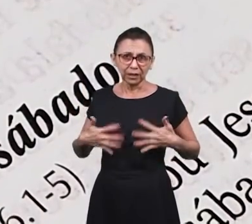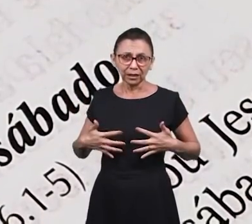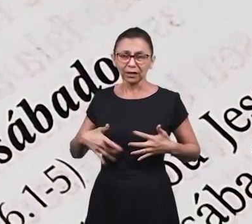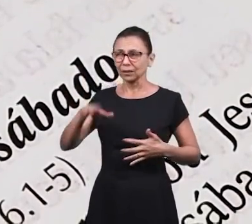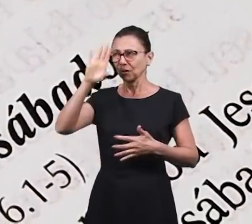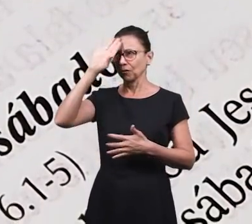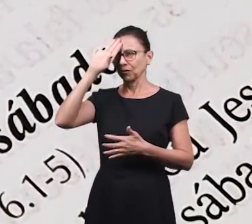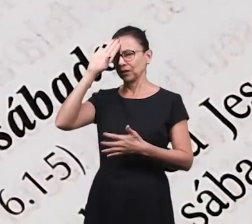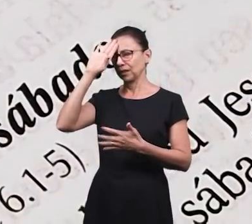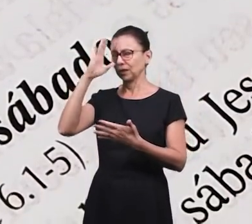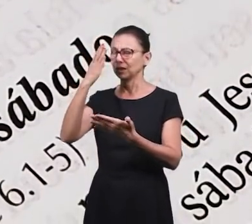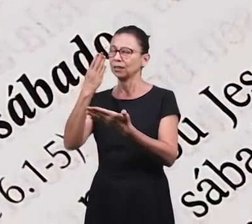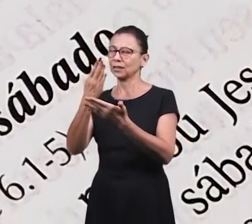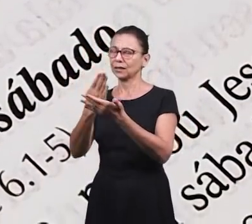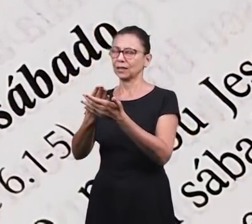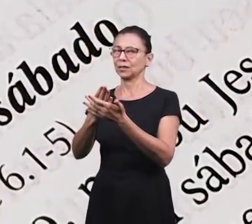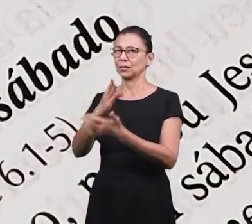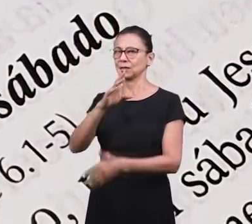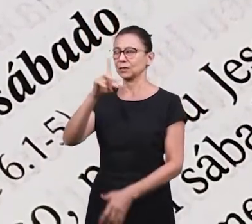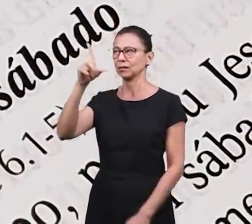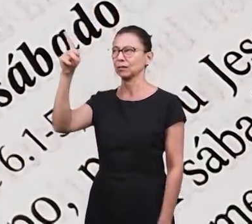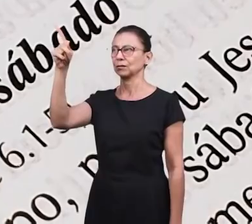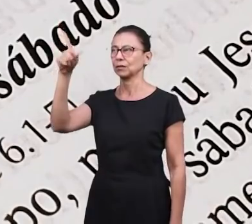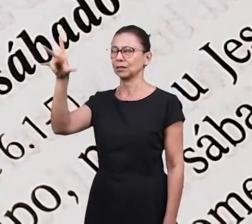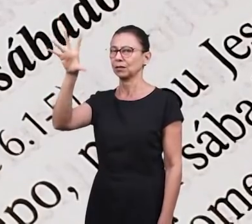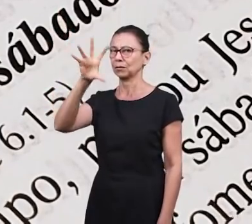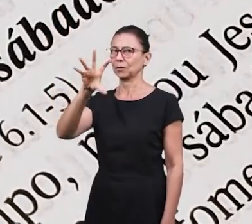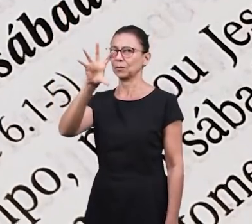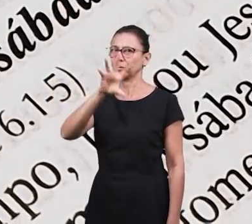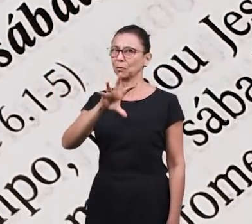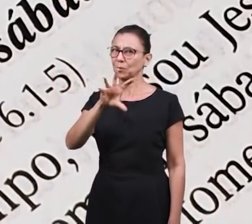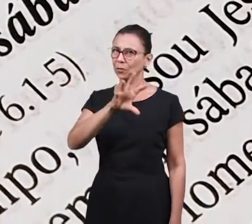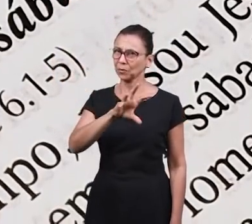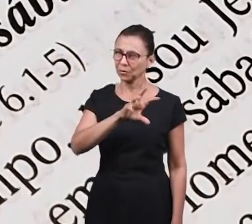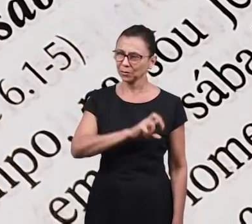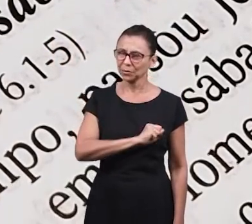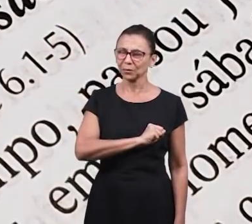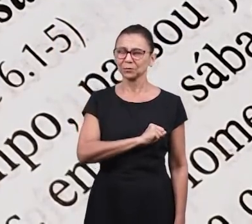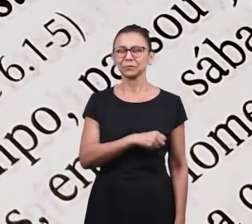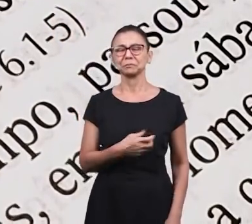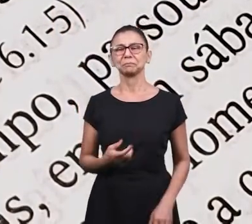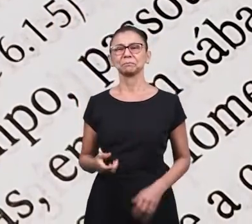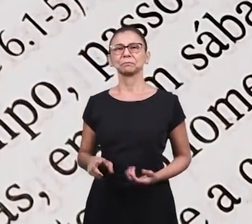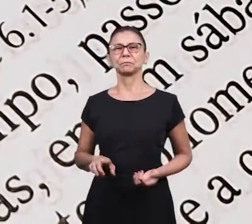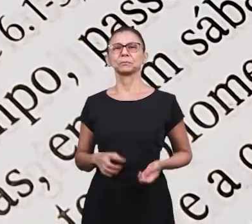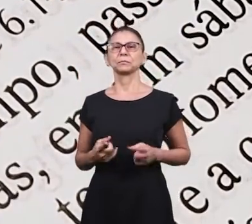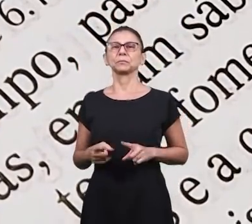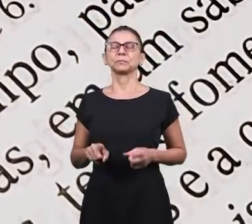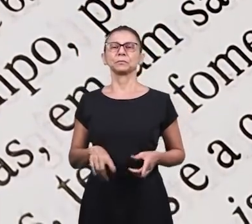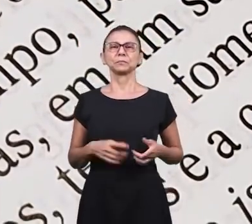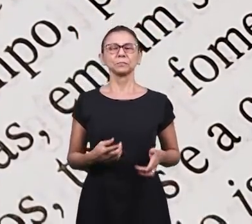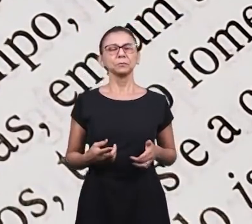espera em Deus, confia somente no seu amor.